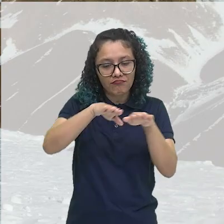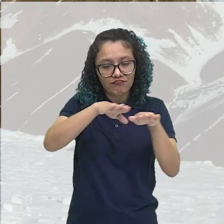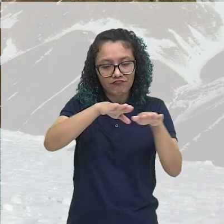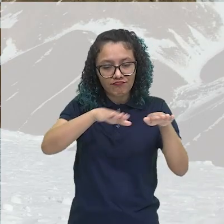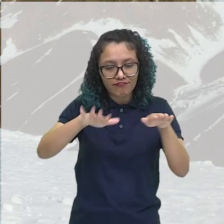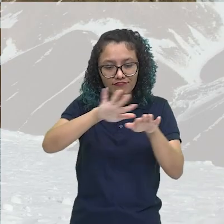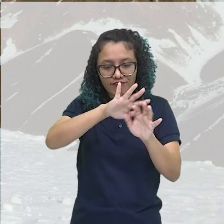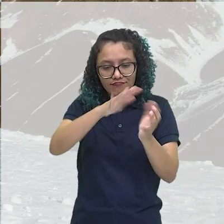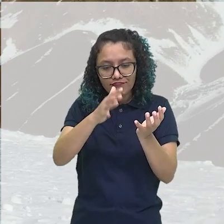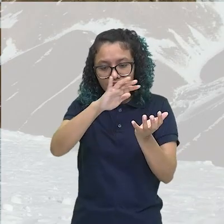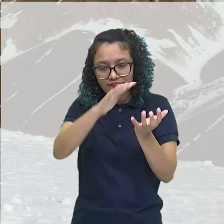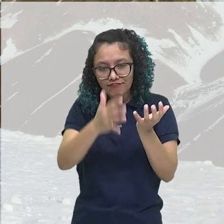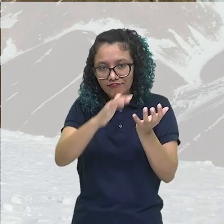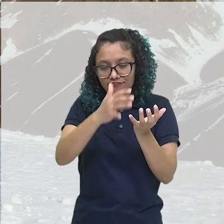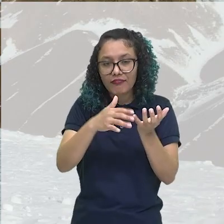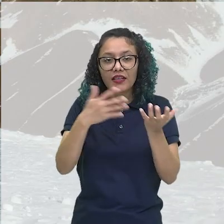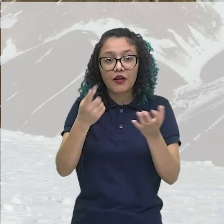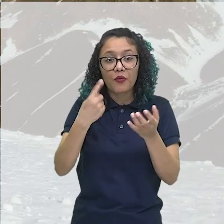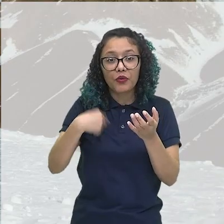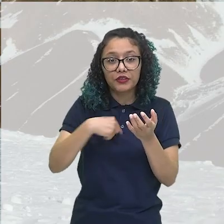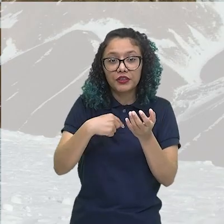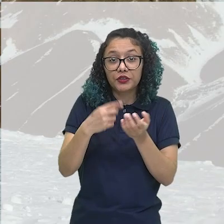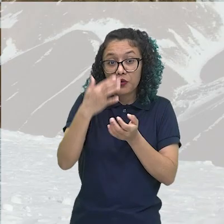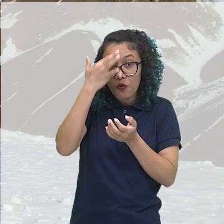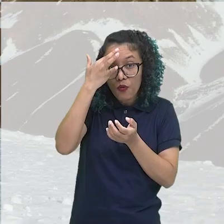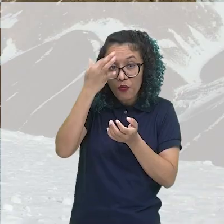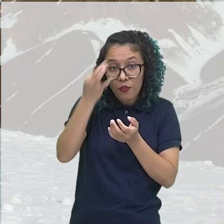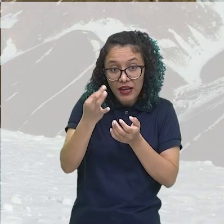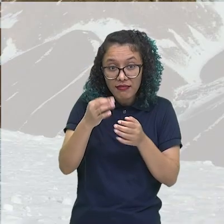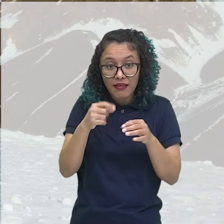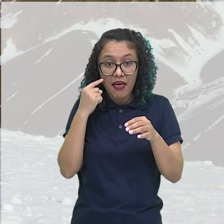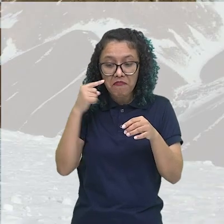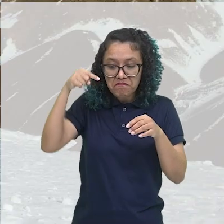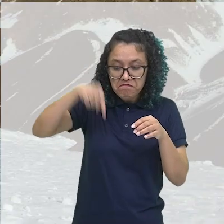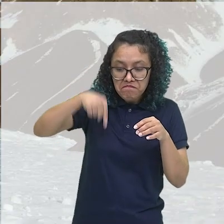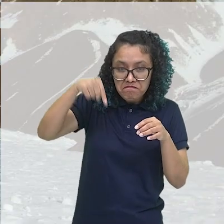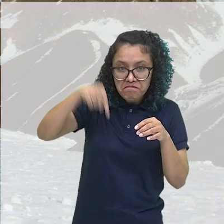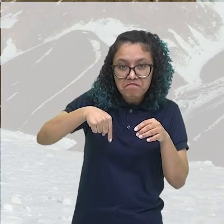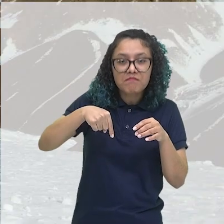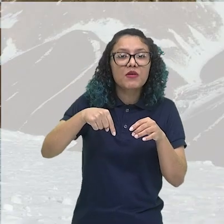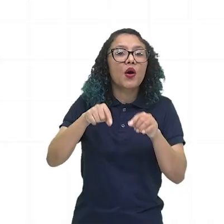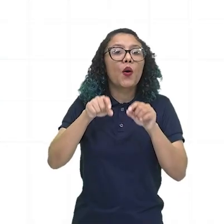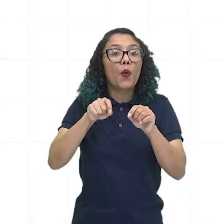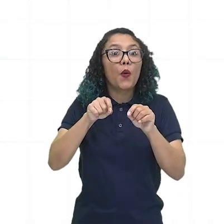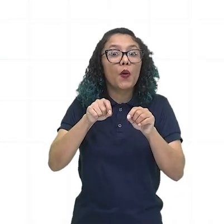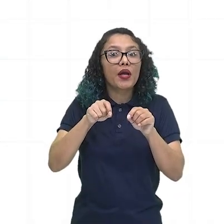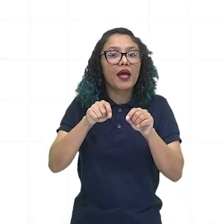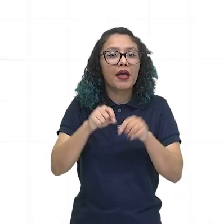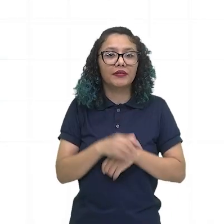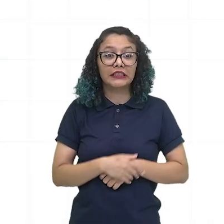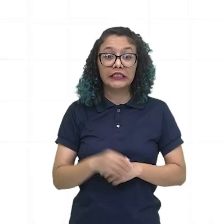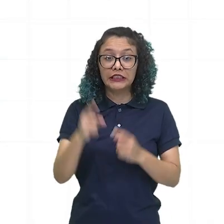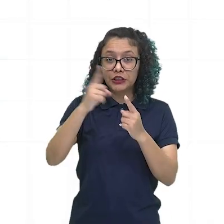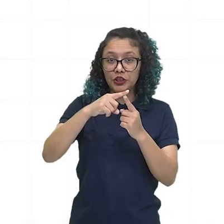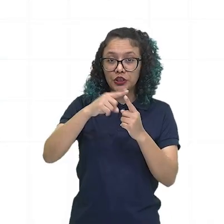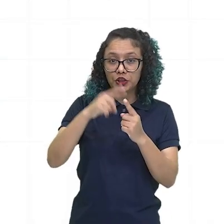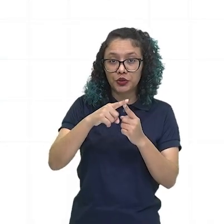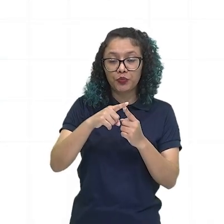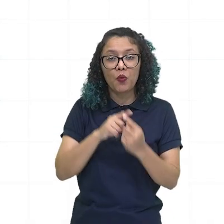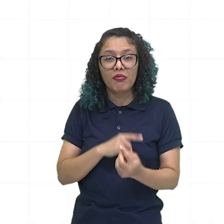Terra. E para que a gente possa entender, ó, o que está acontecendo aqui debaixo dos nossos pés, vejam aí que existem 3